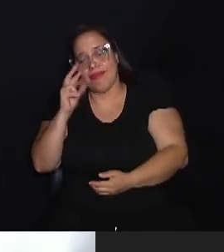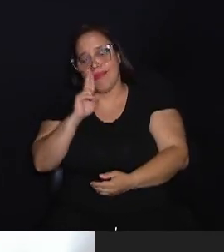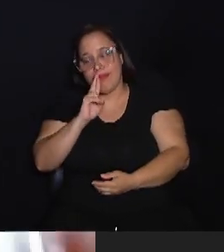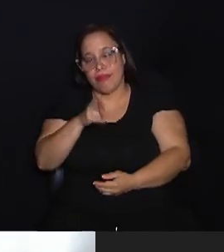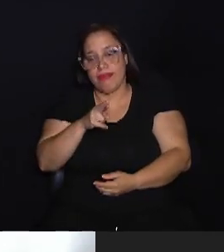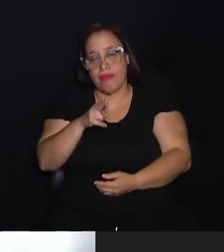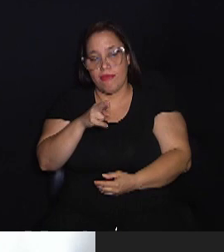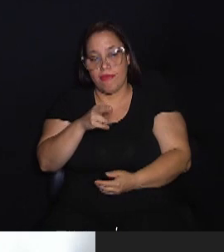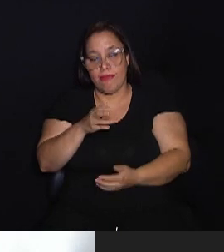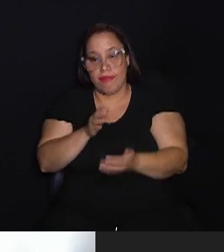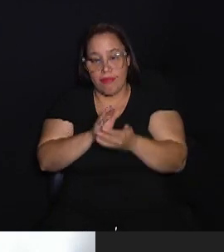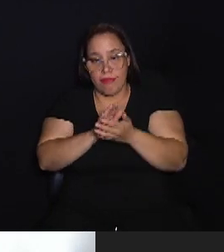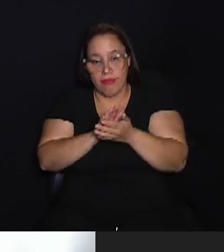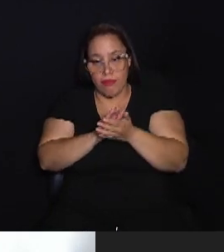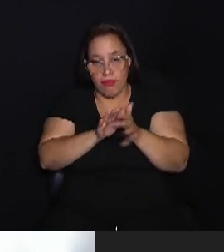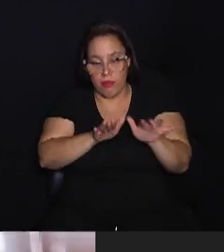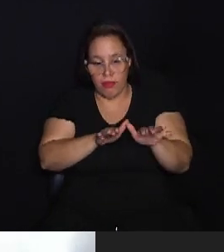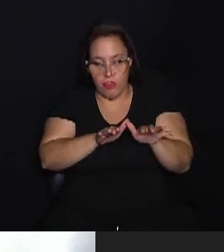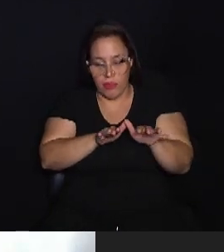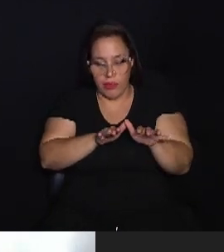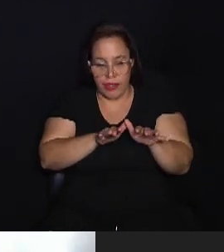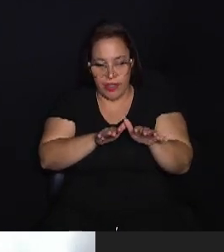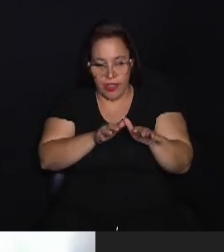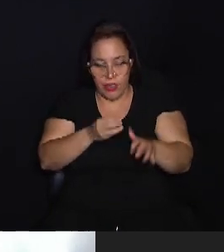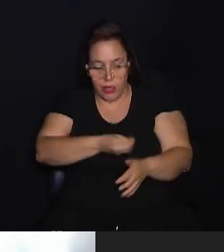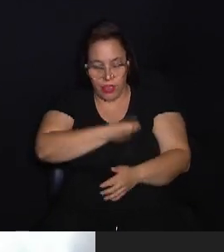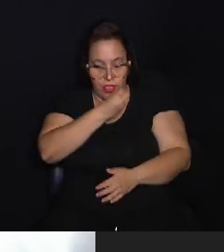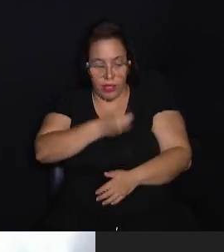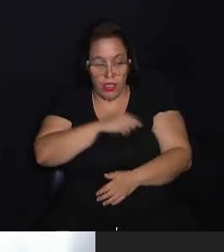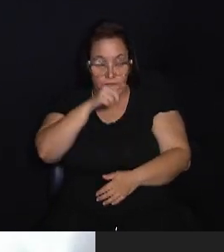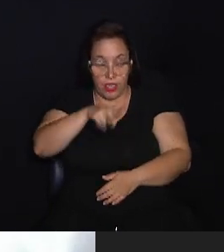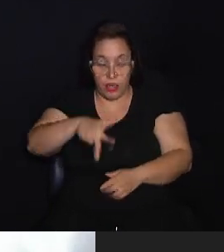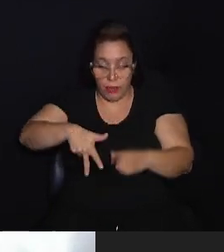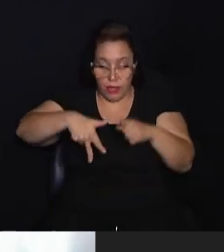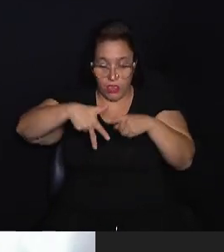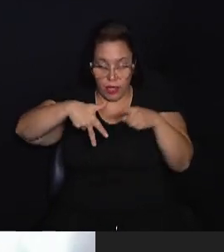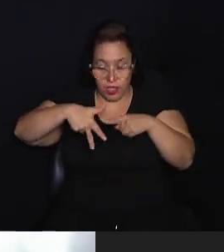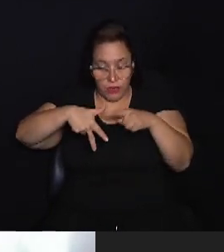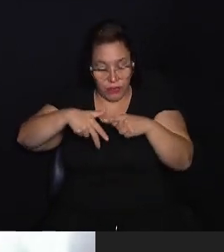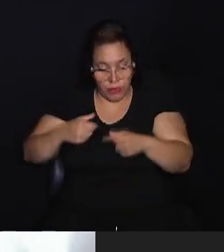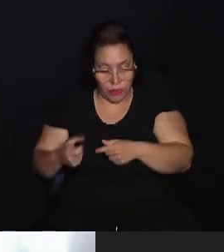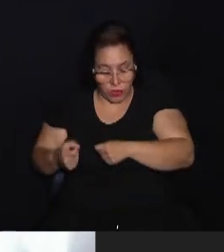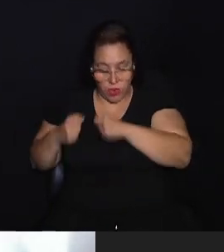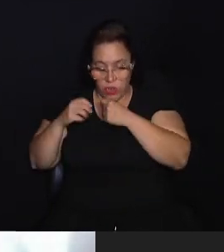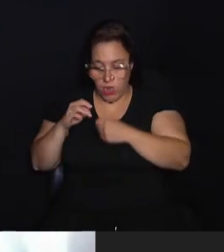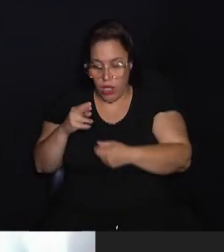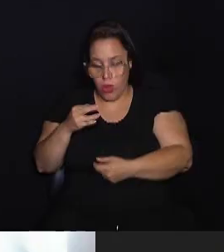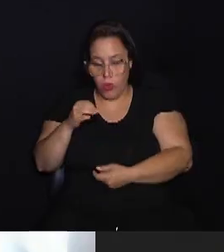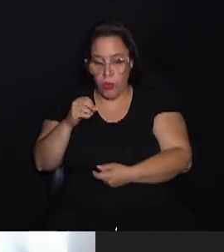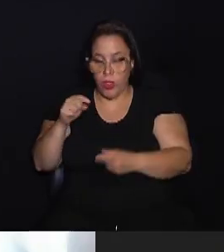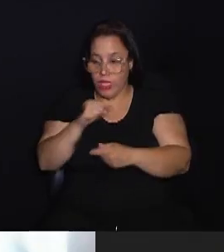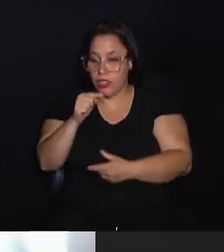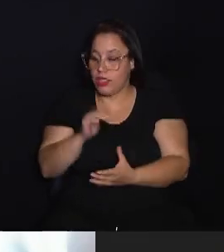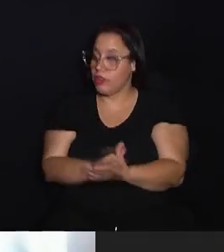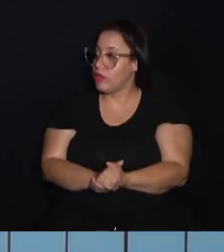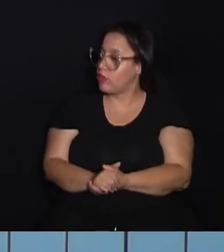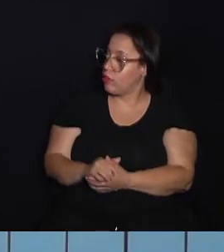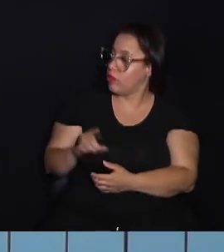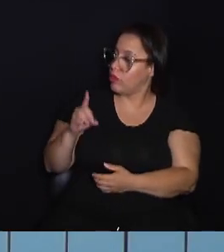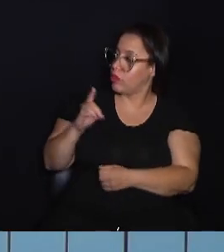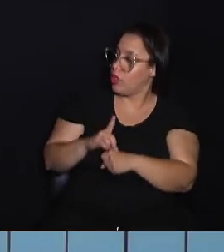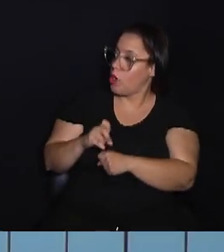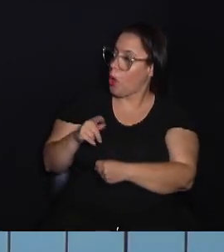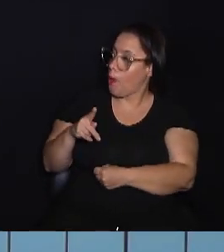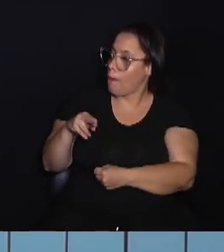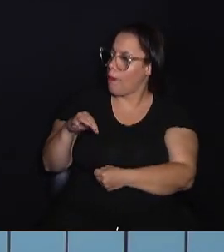os desfechos para a sobrevida dessas pacientes com o tumor triplo negativo. Dr. Paulo, e qual